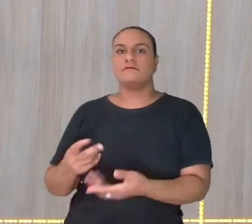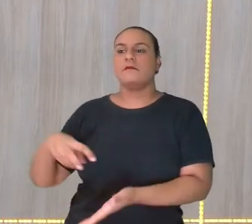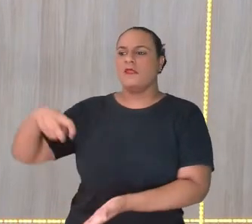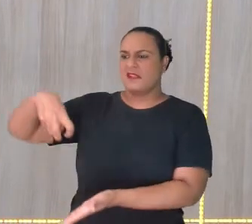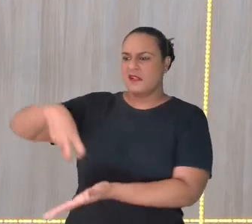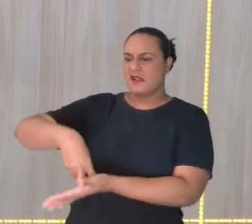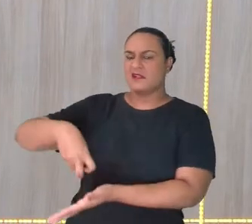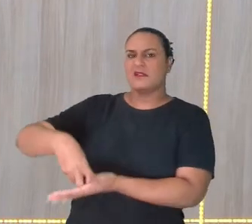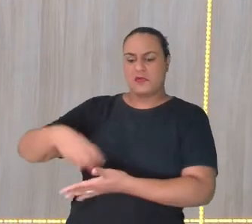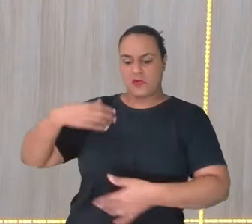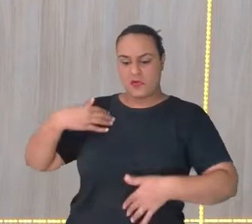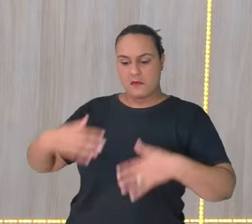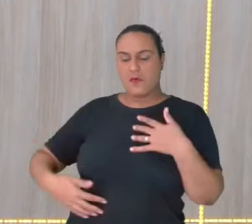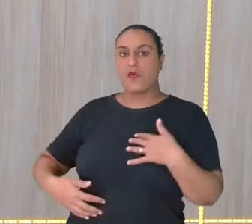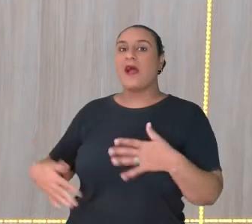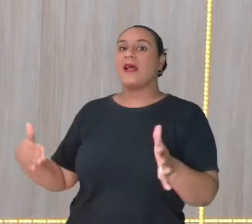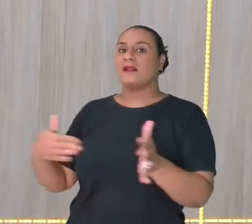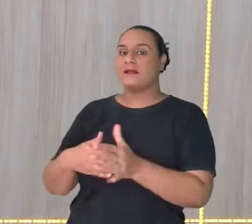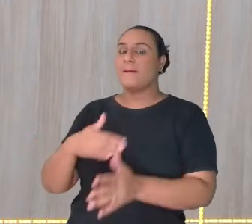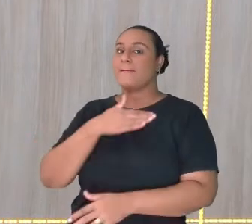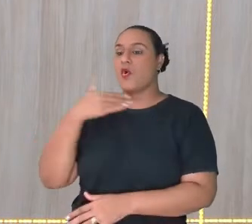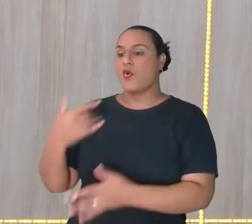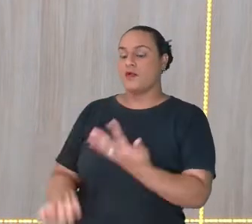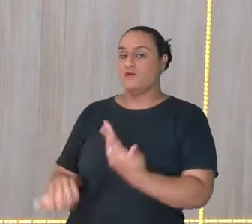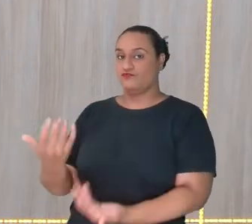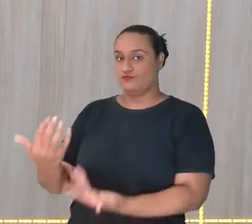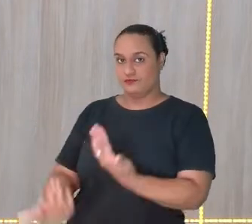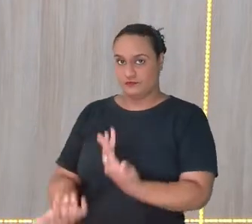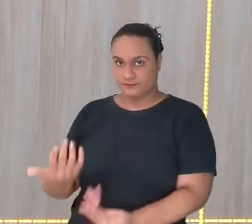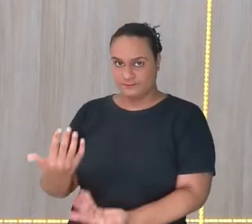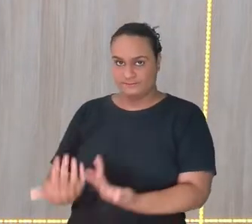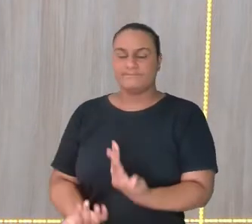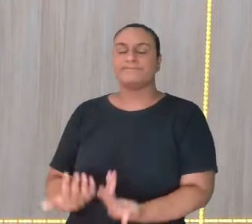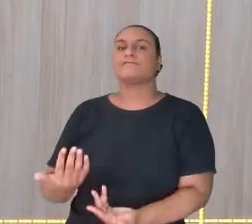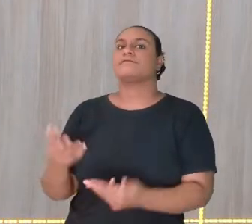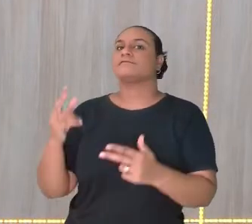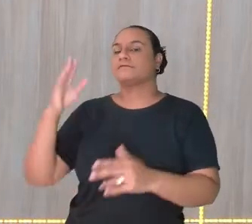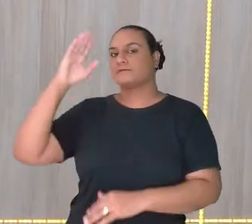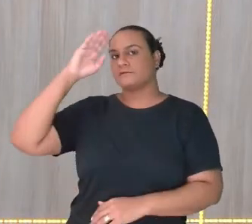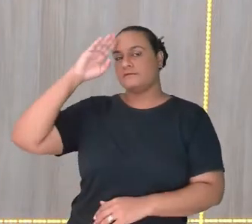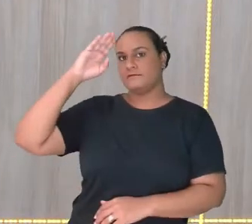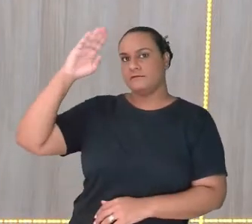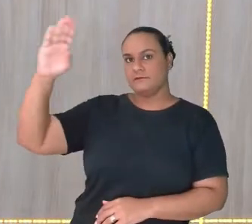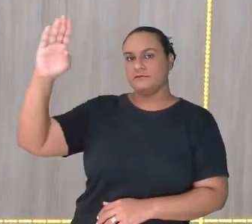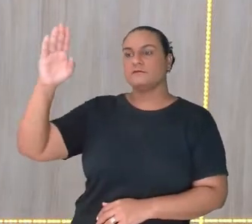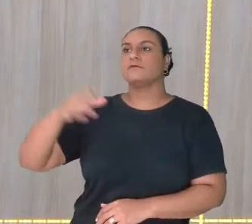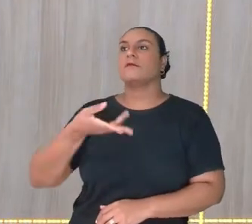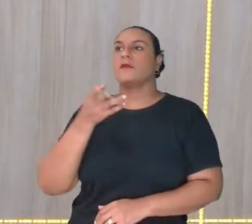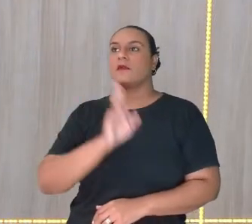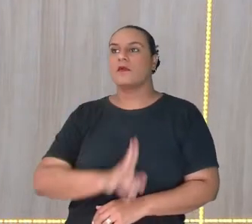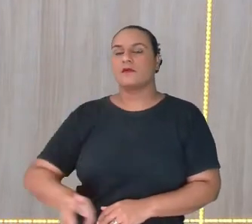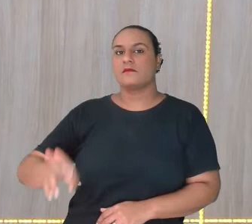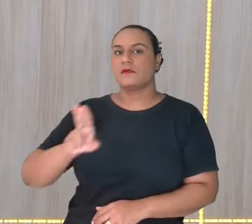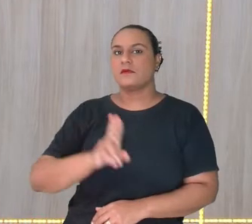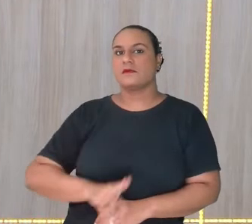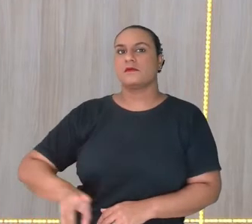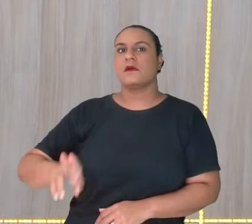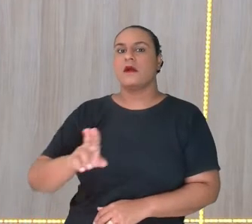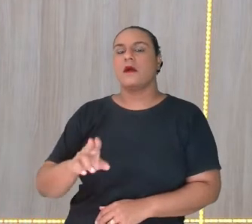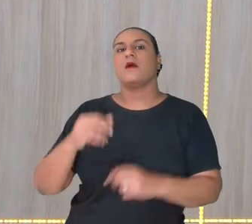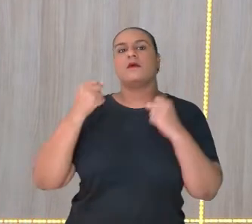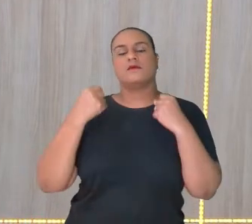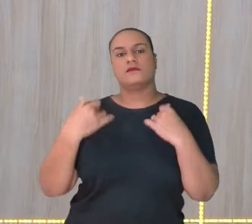castigos físicos até a morte na fogueira, principalmente a partir da utilização, né, dos